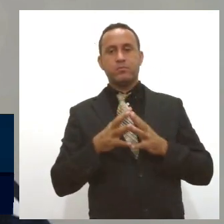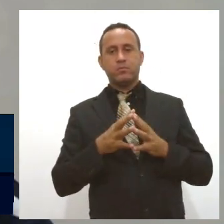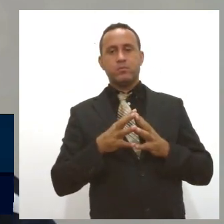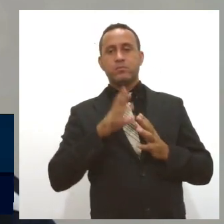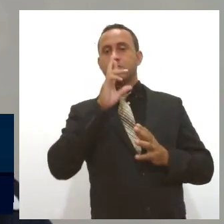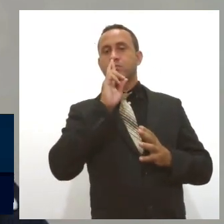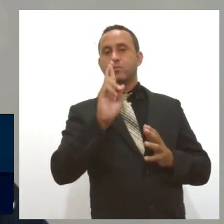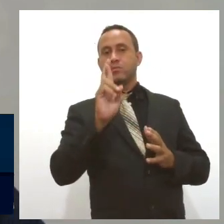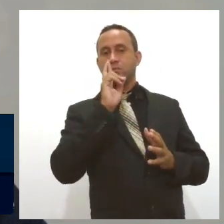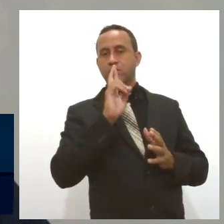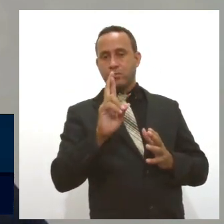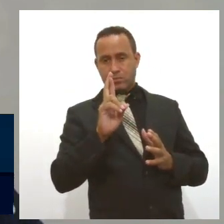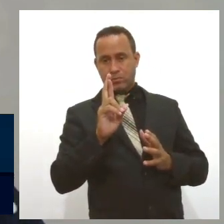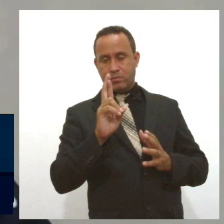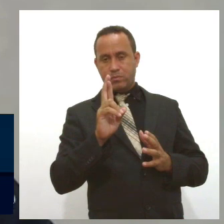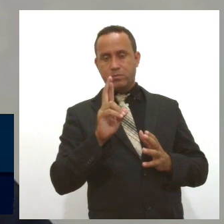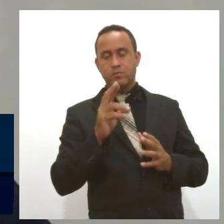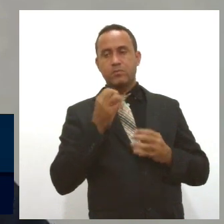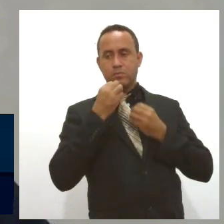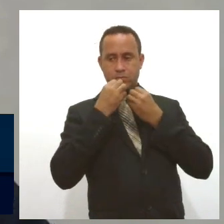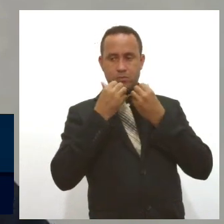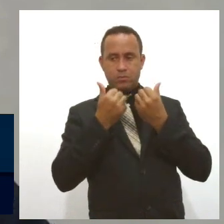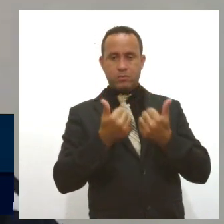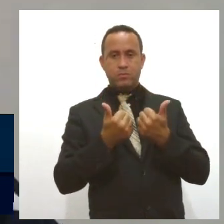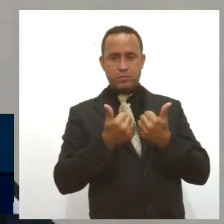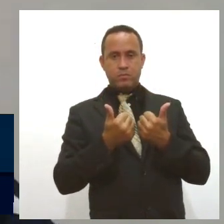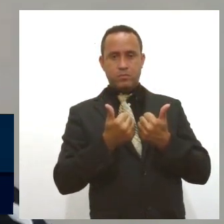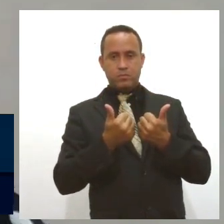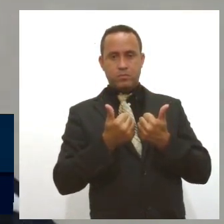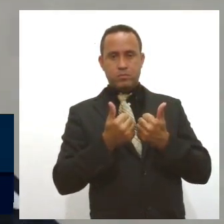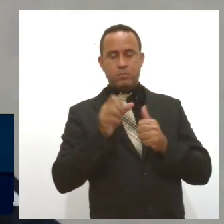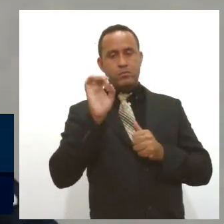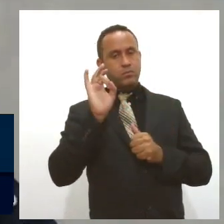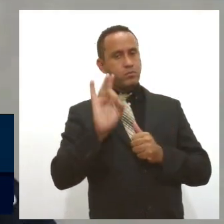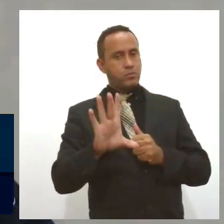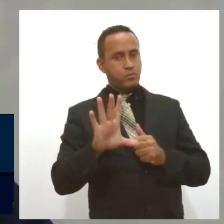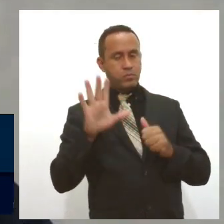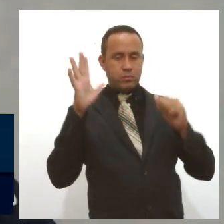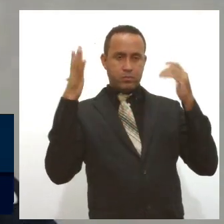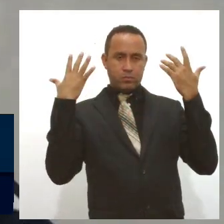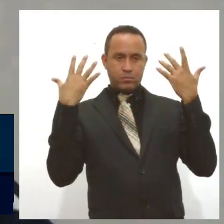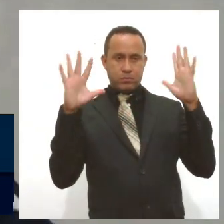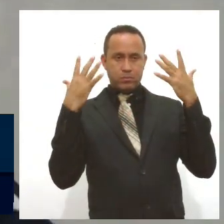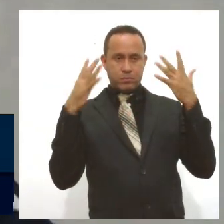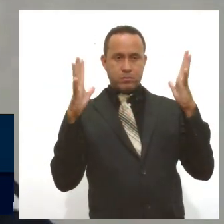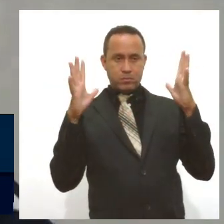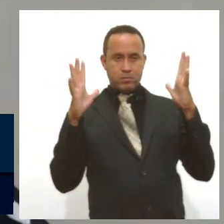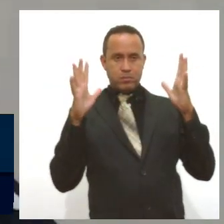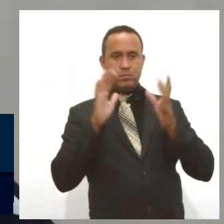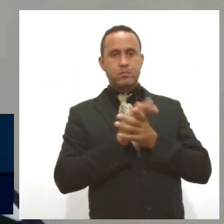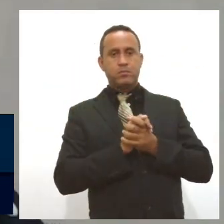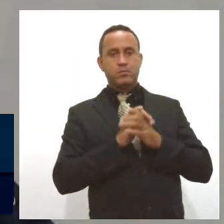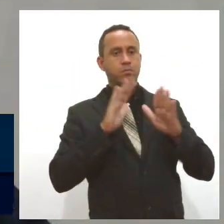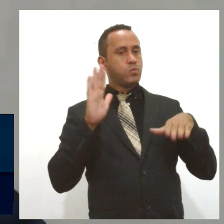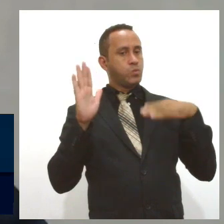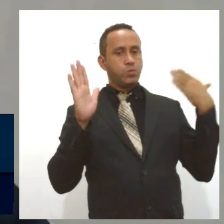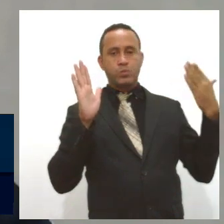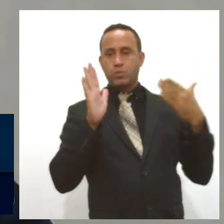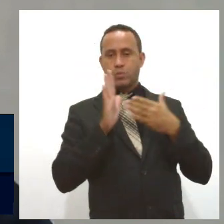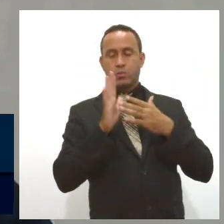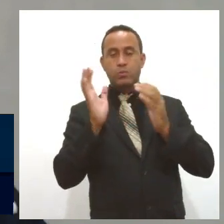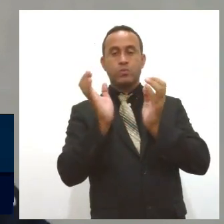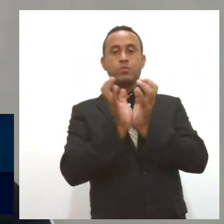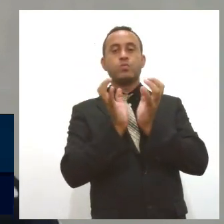as respostas foram elucidadoras. Então, só parabenizar o senhor e toda a